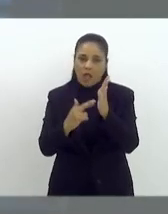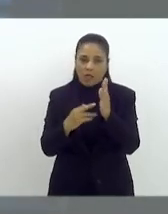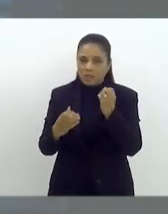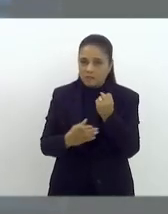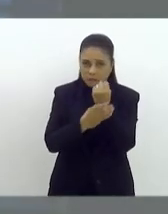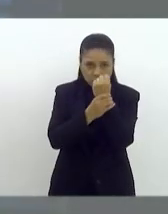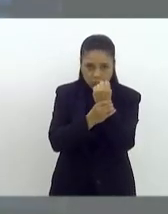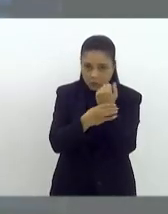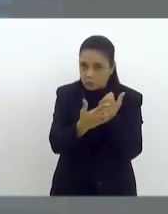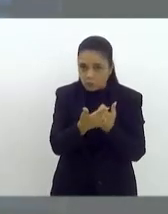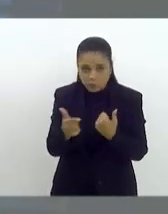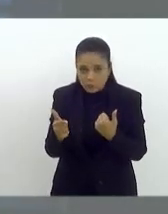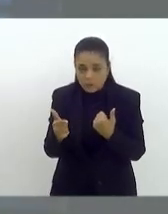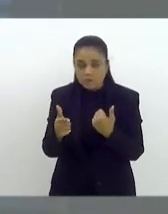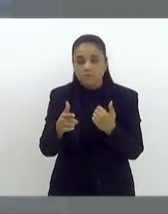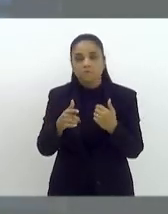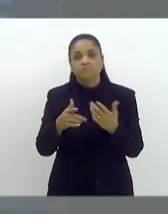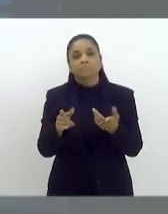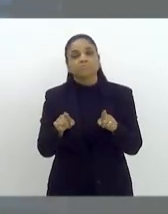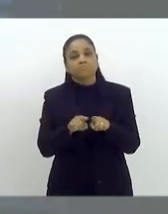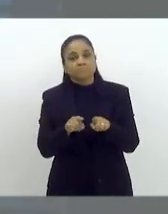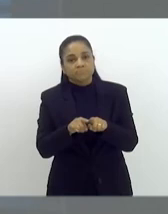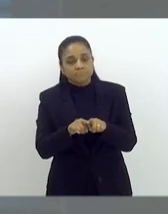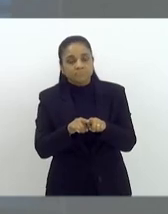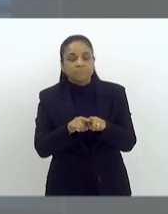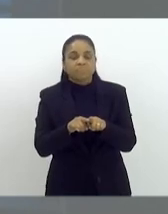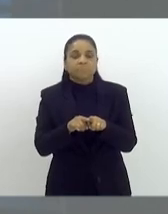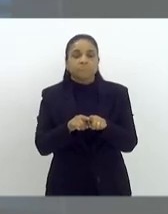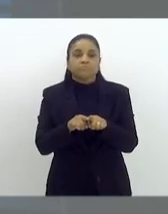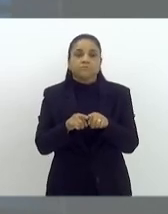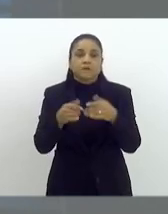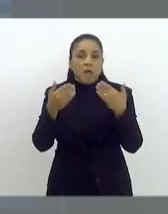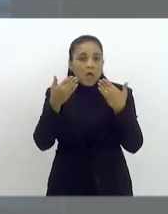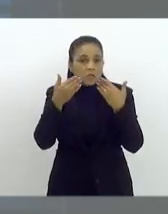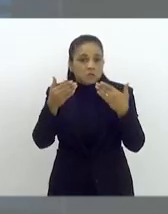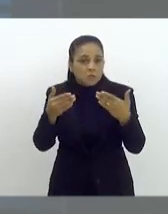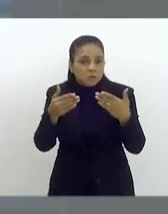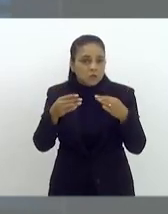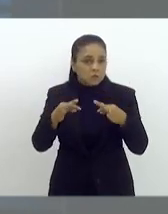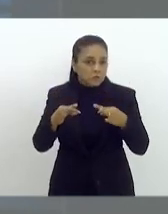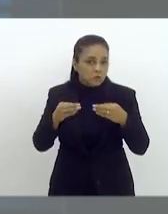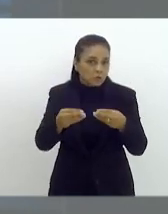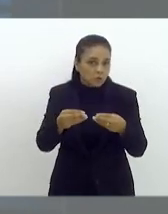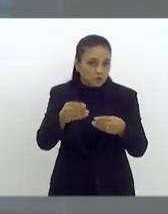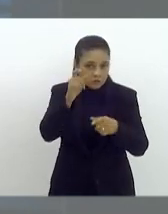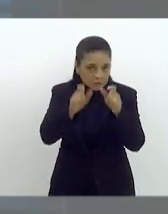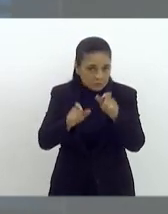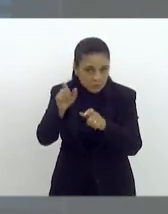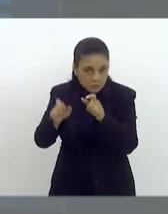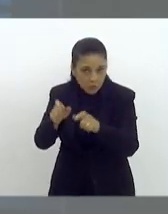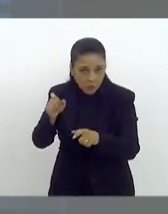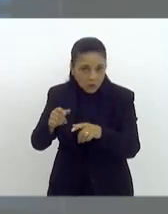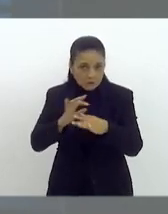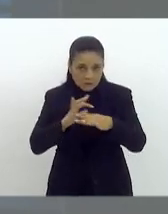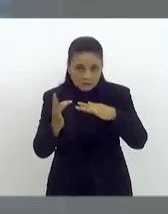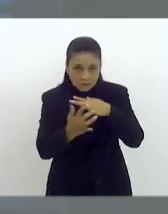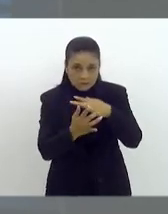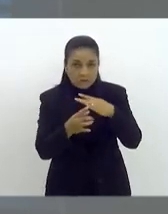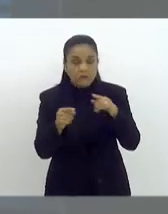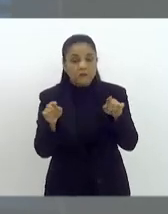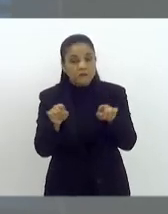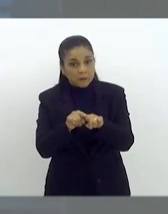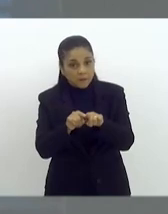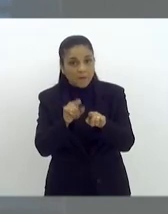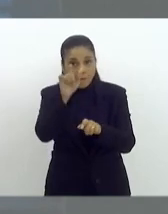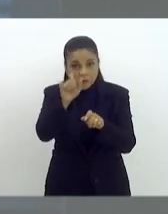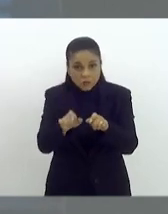e por vezes também da mesma forma dada essa exposição muitas vezes as pessoas acabam permitindo